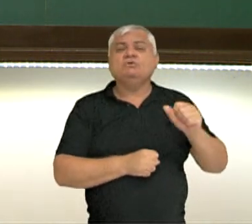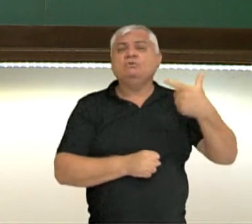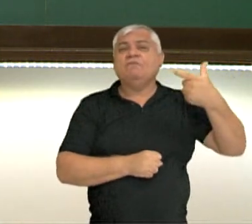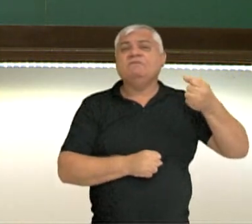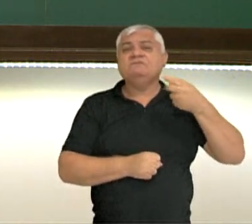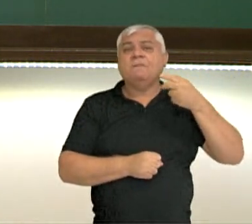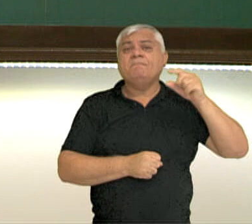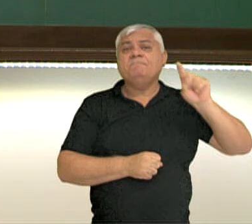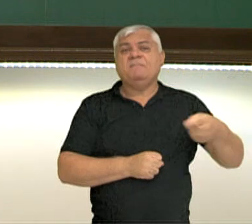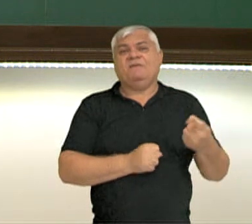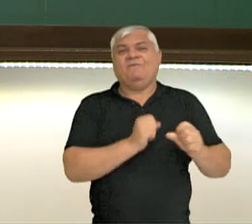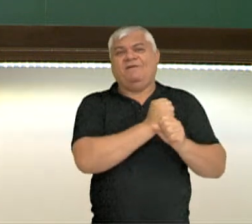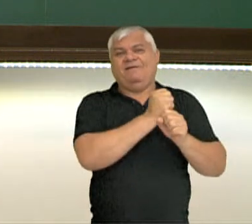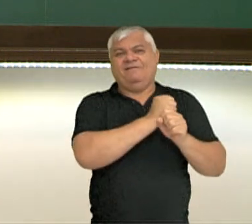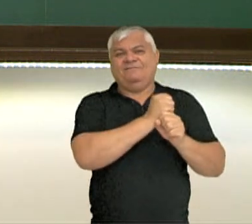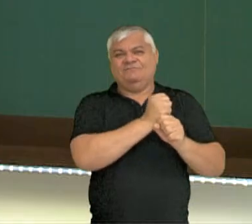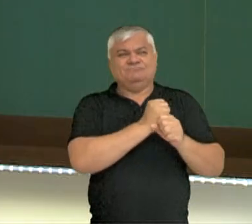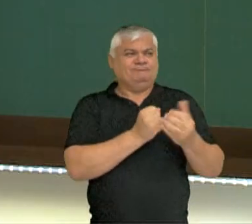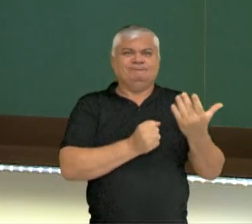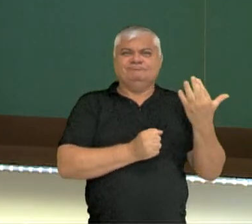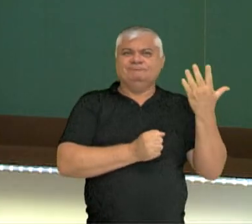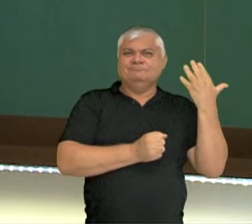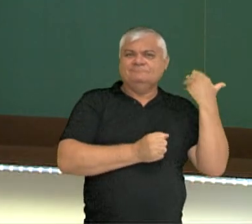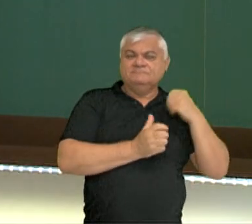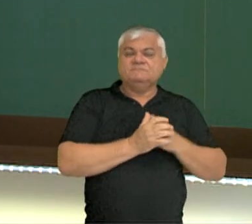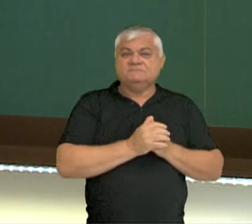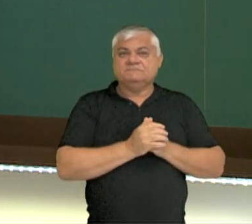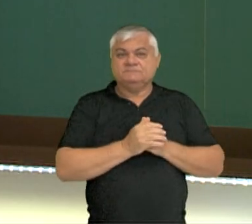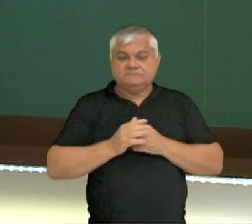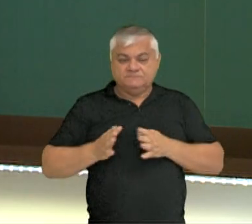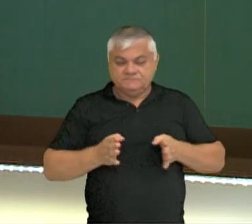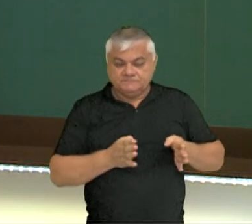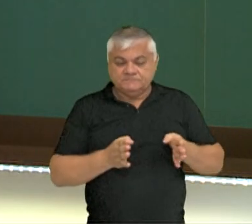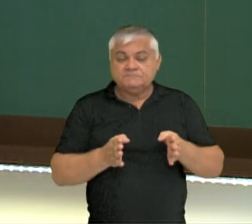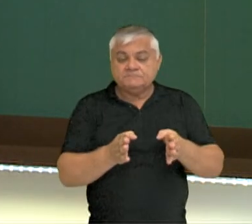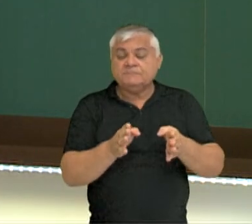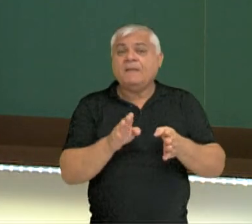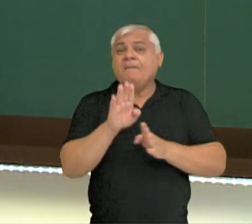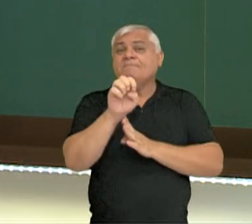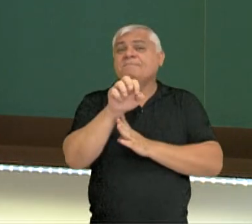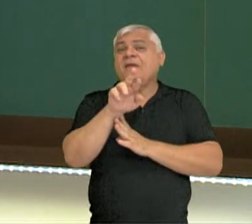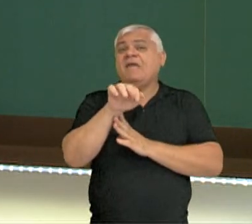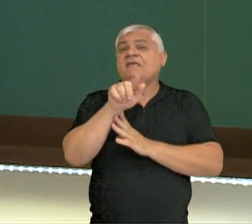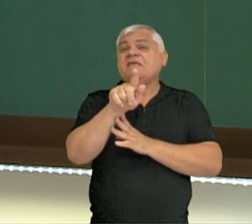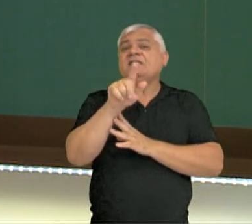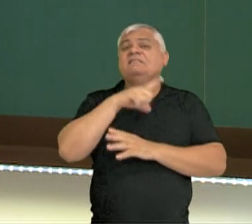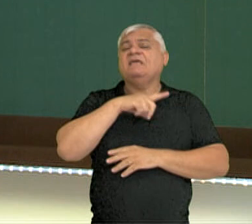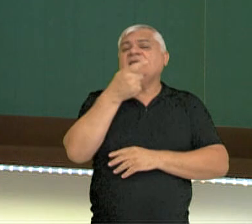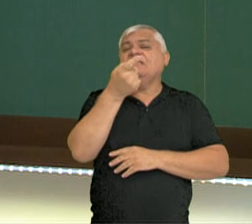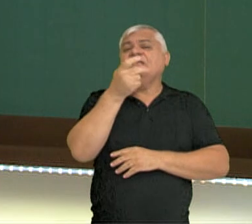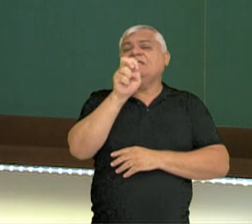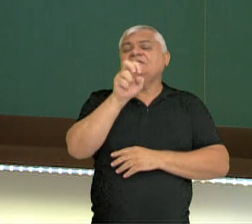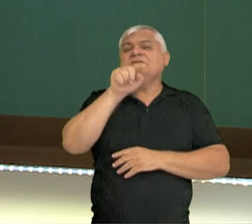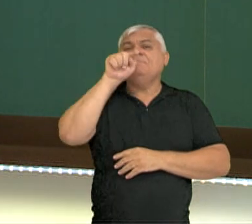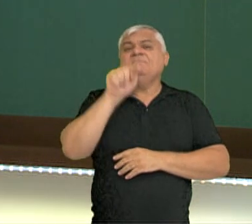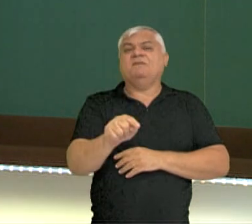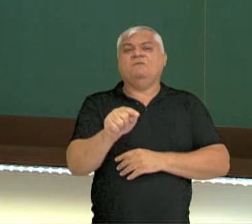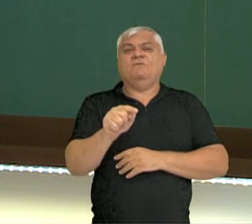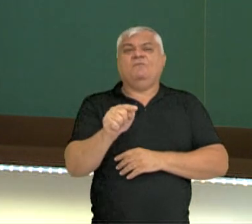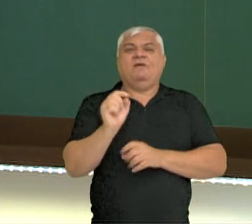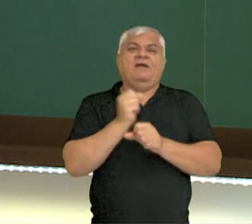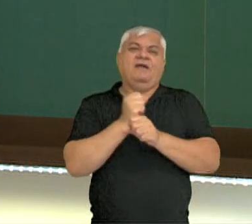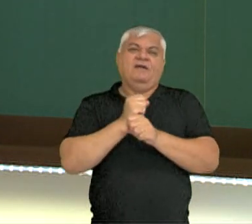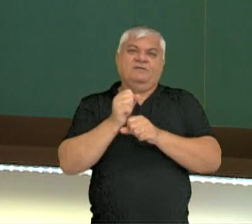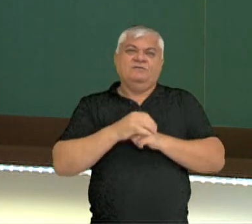anos atrás. O Estreito de Bering tem apenas 15 mil anos. Essa é a teoria. Caçadores que